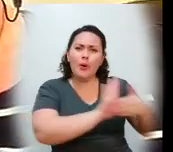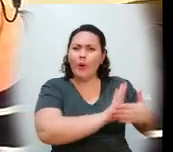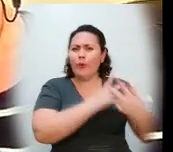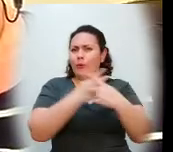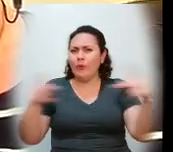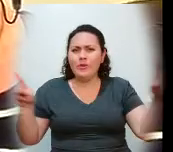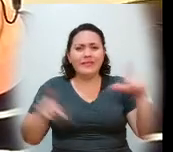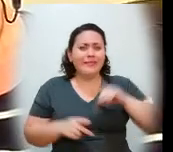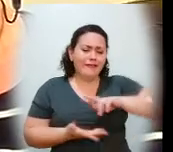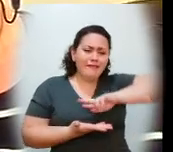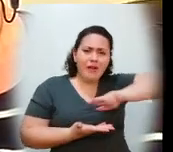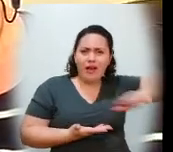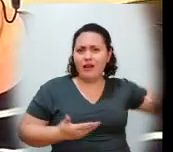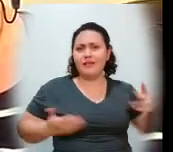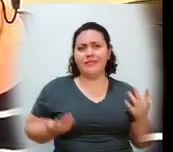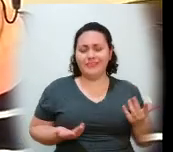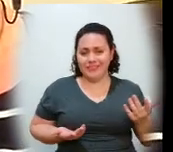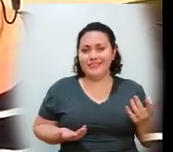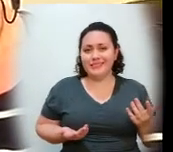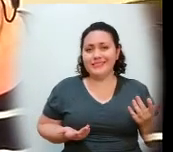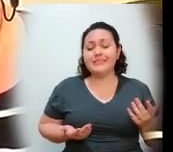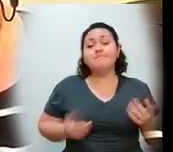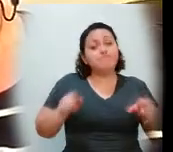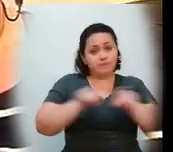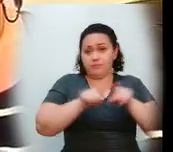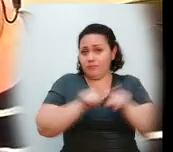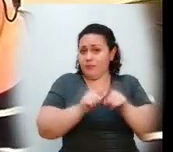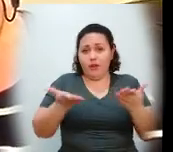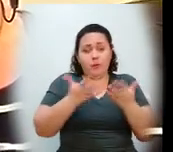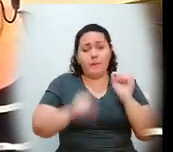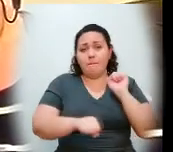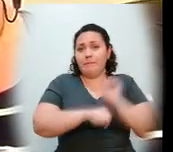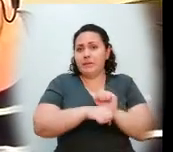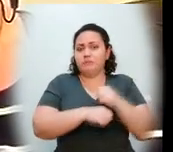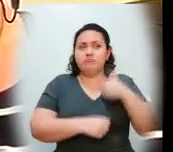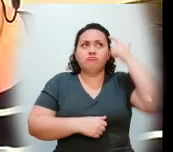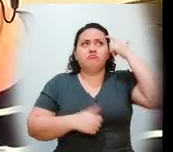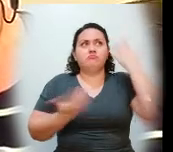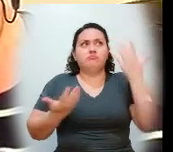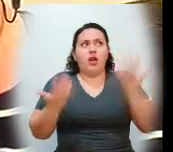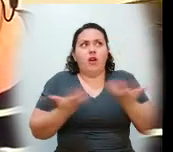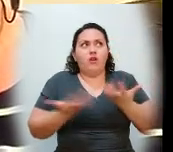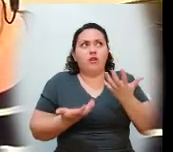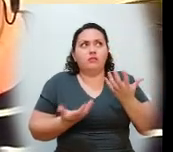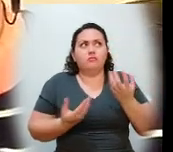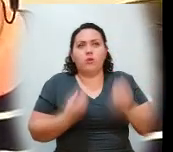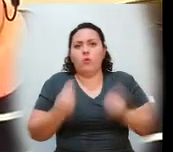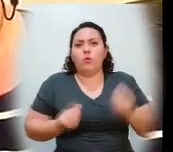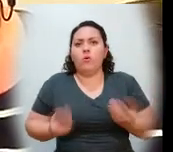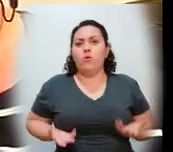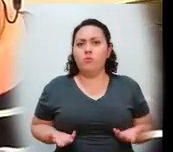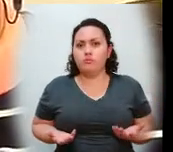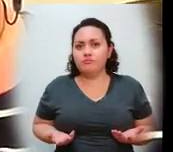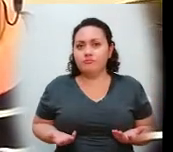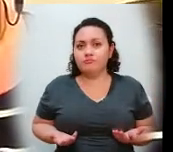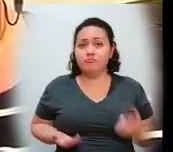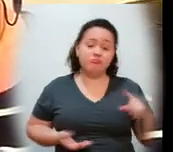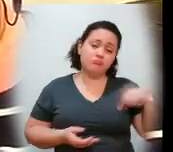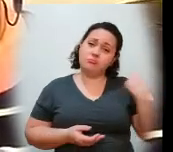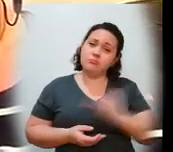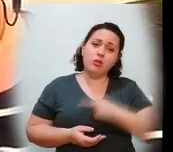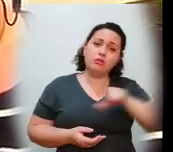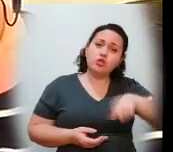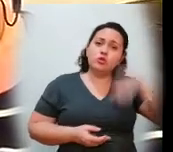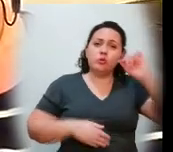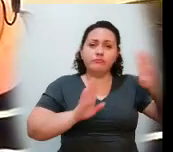para vocês. E também ficamos super. Bom, o que a gente faz com isso? Acabamos vindo para esse